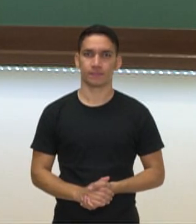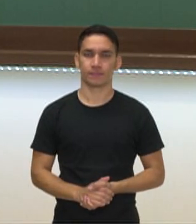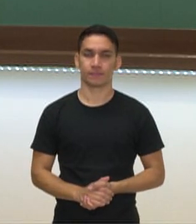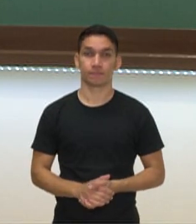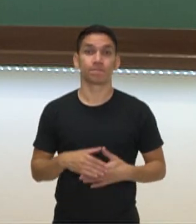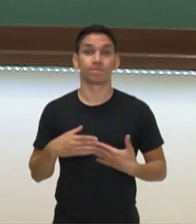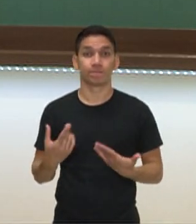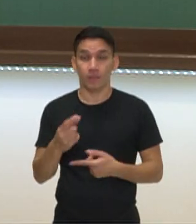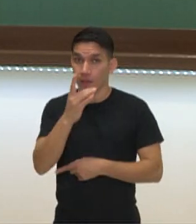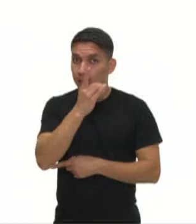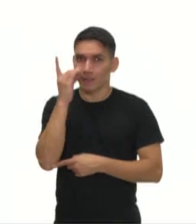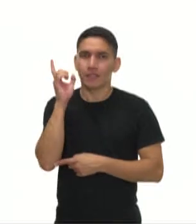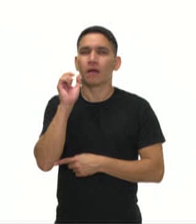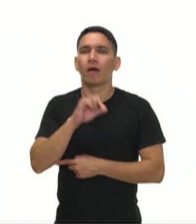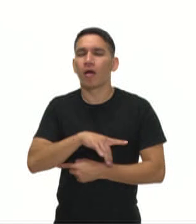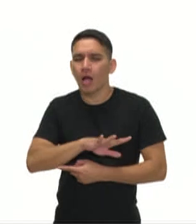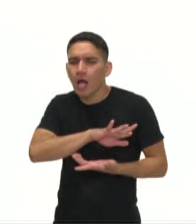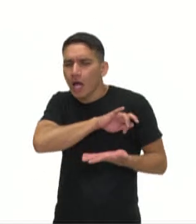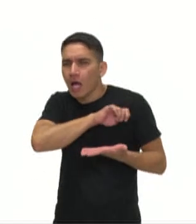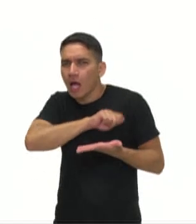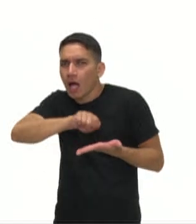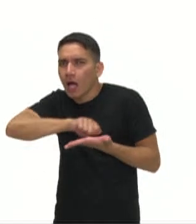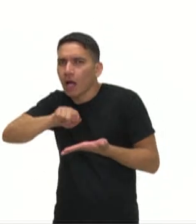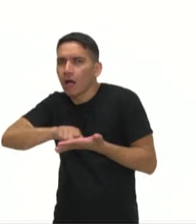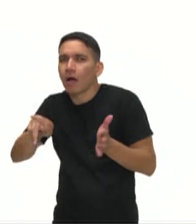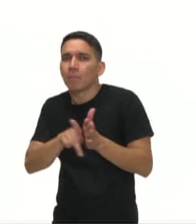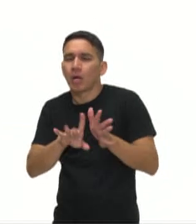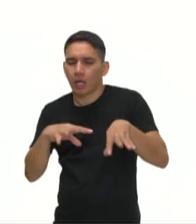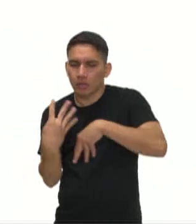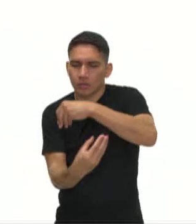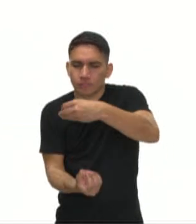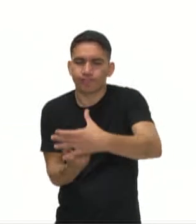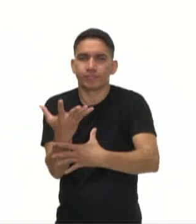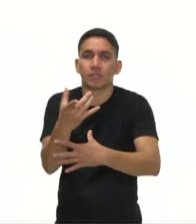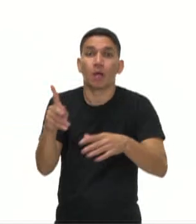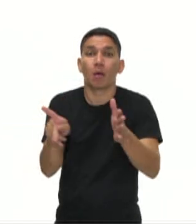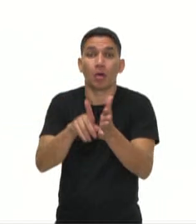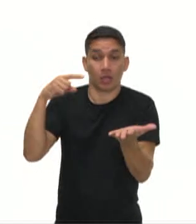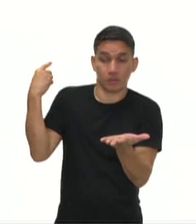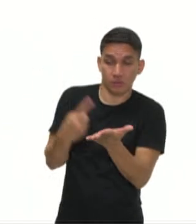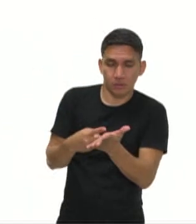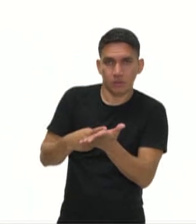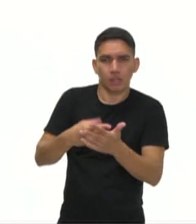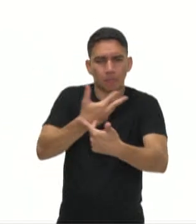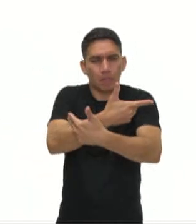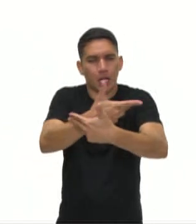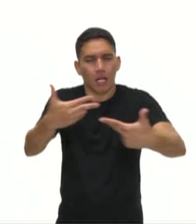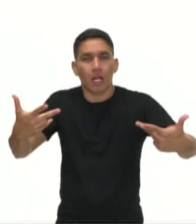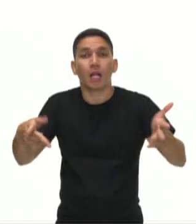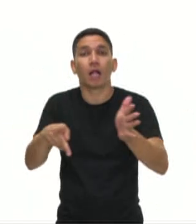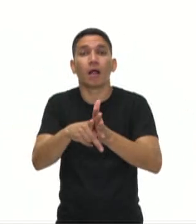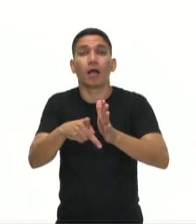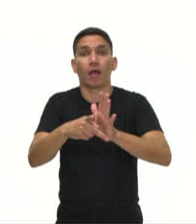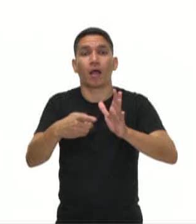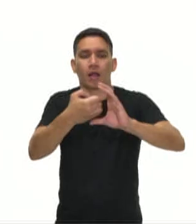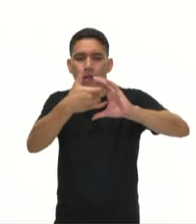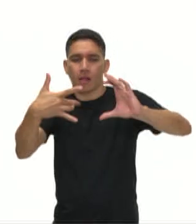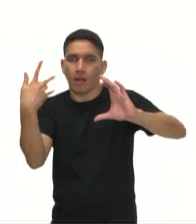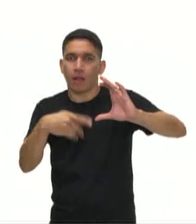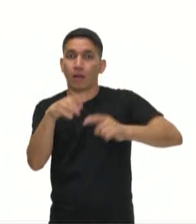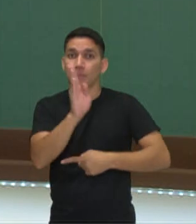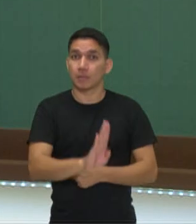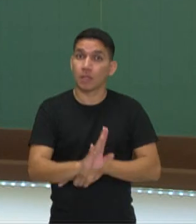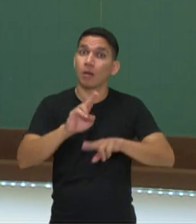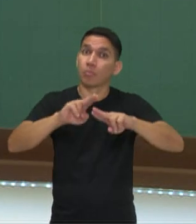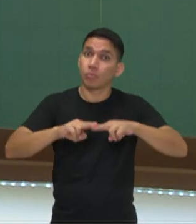Então, Darcy Ribeiro assinalou a miscigenação como um fator preponderante da diversidade que caracteriza o Brasil. Então,